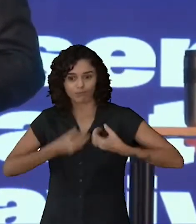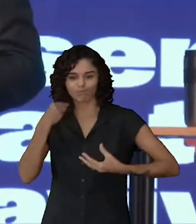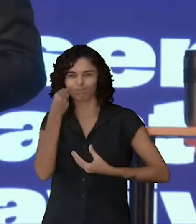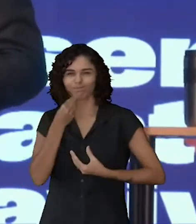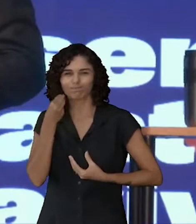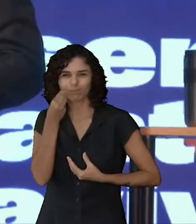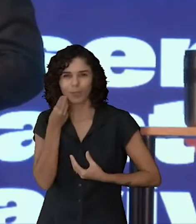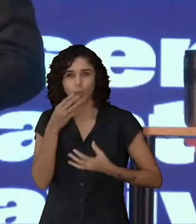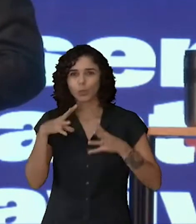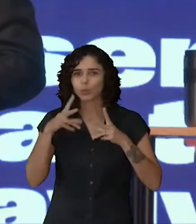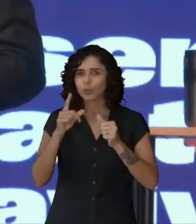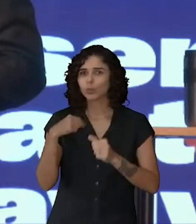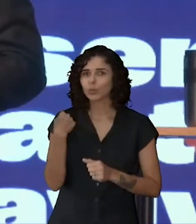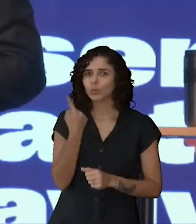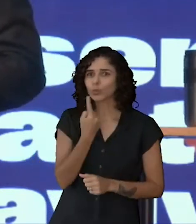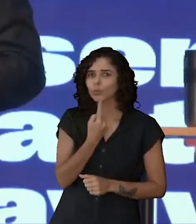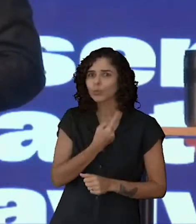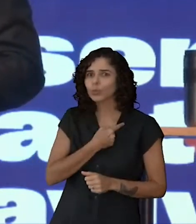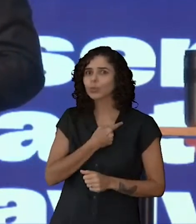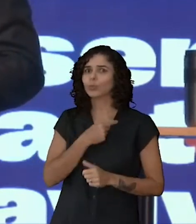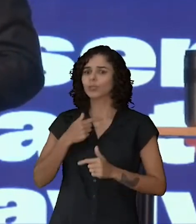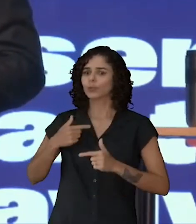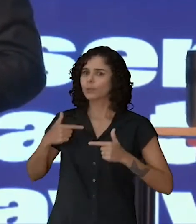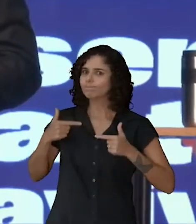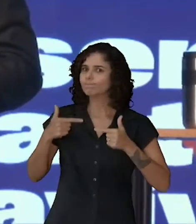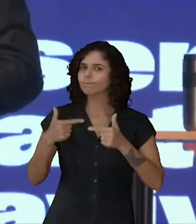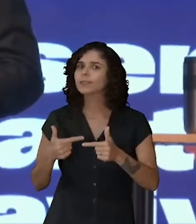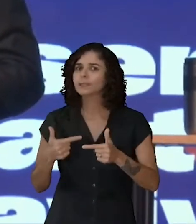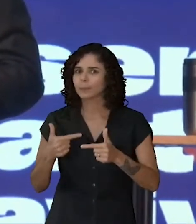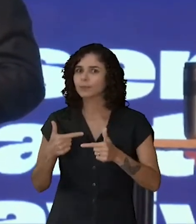fazemos influencia a cultura.